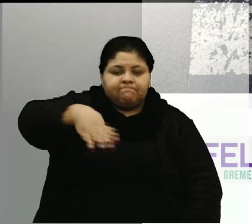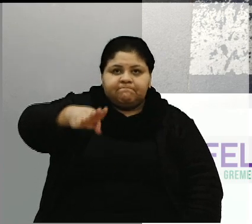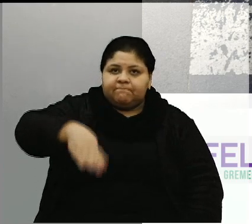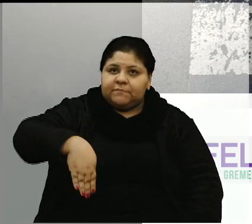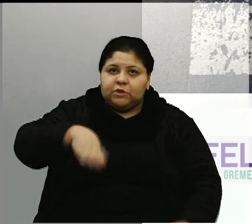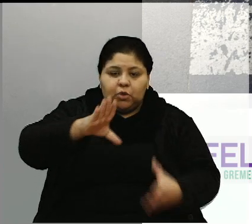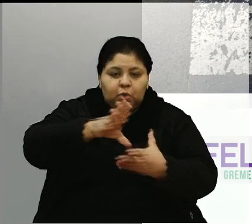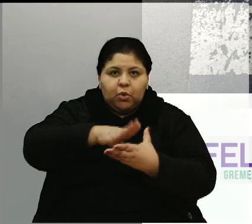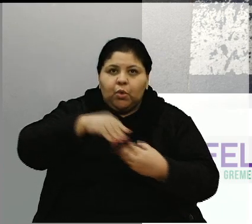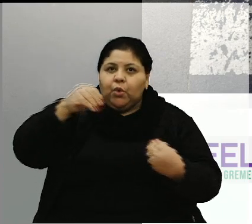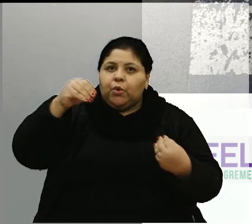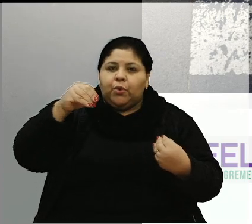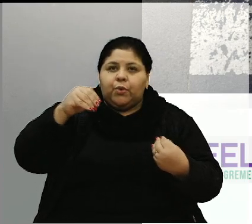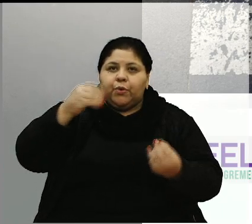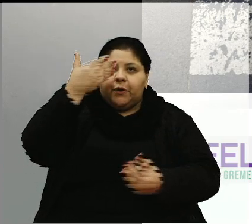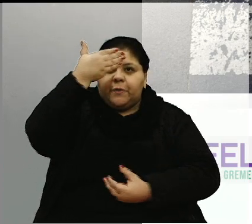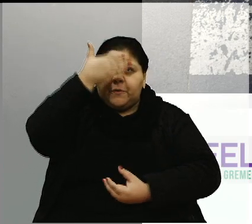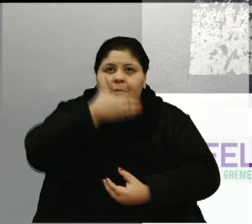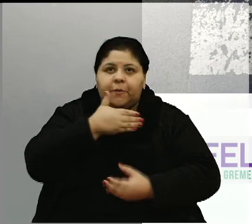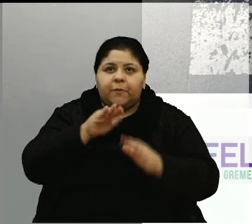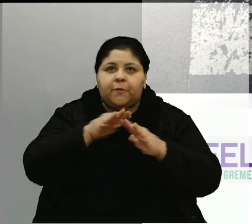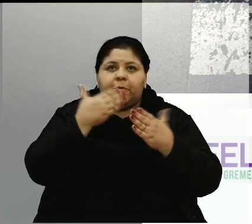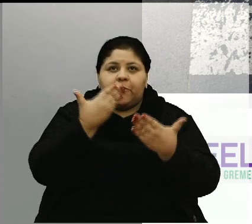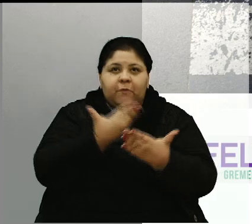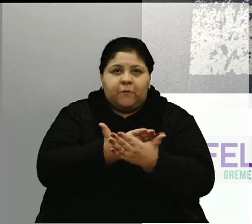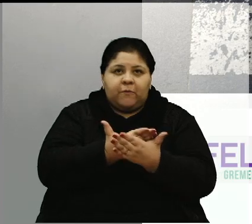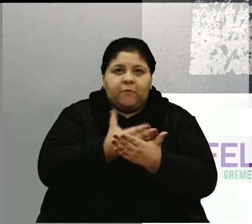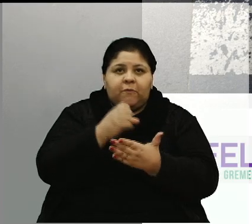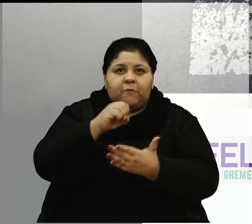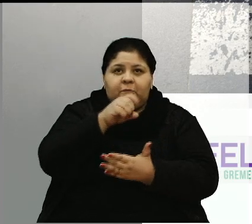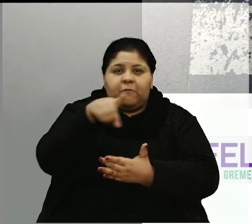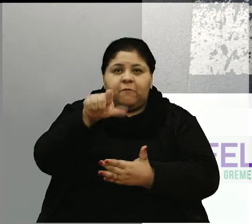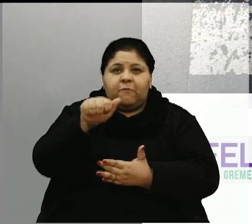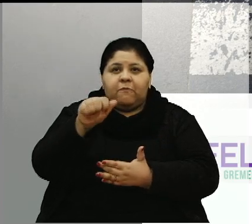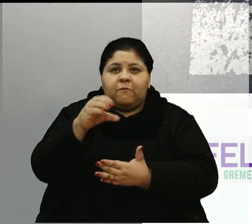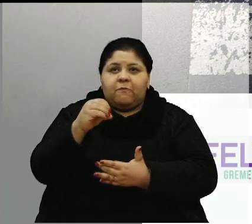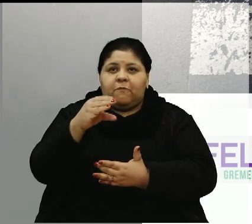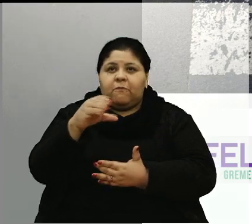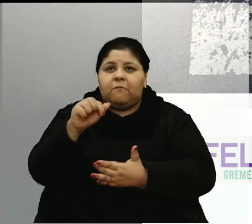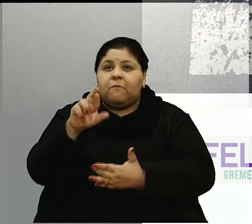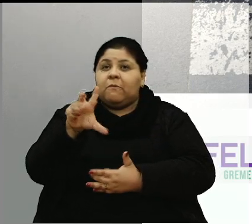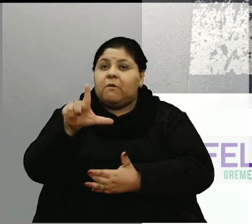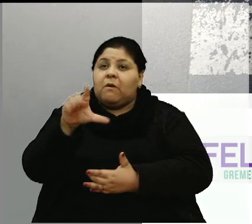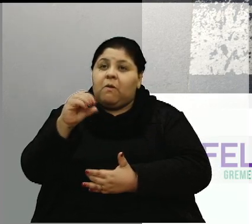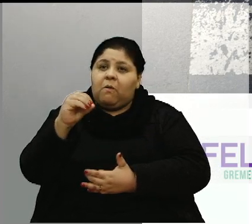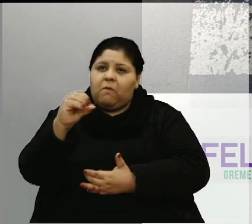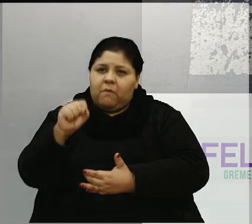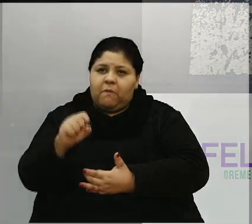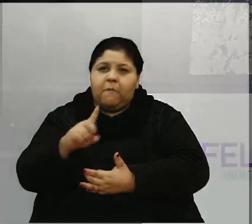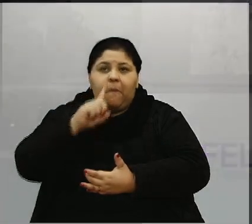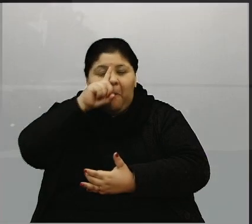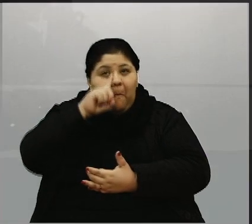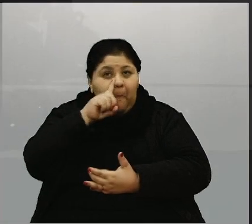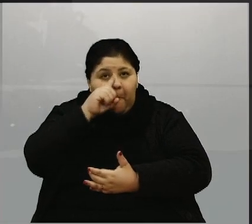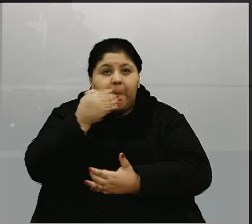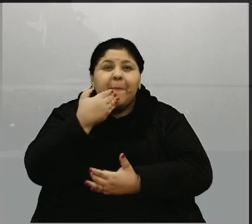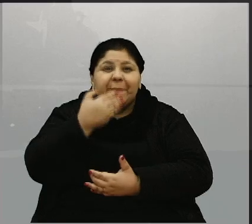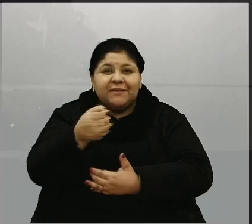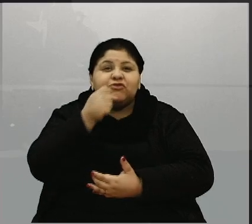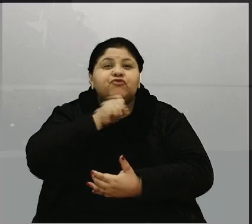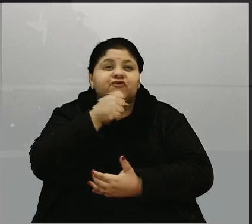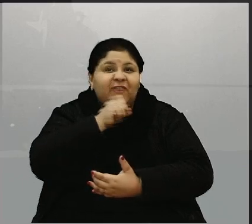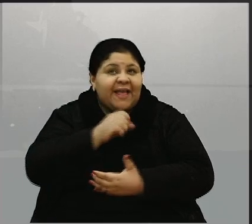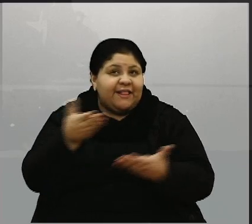apagadas. Tem uma em frente ao Colégio São Carlos, inclusive no entroncamento ali, que é muito perigoso. Uma solicitação muito antiga, pode passar a